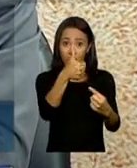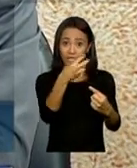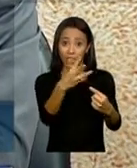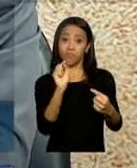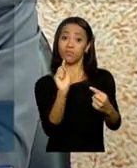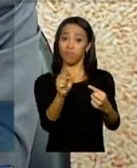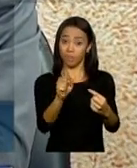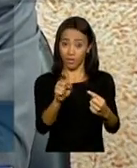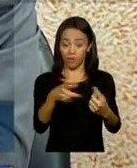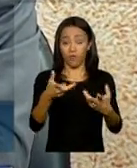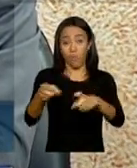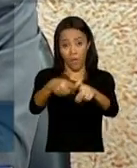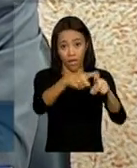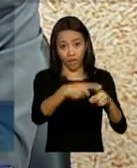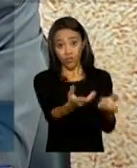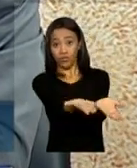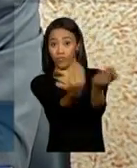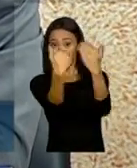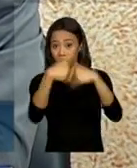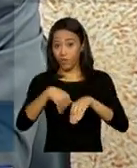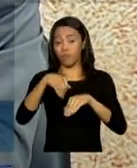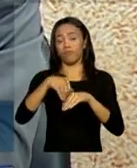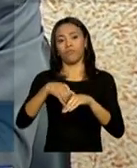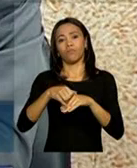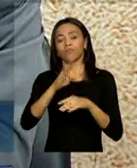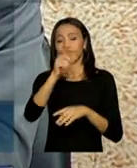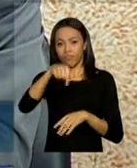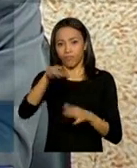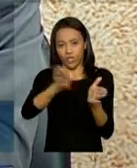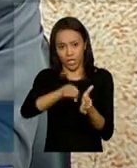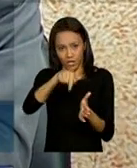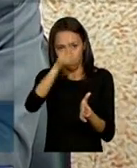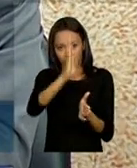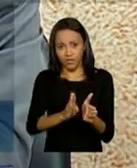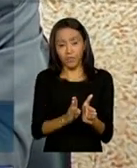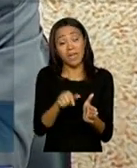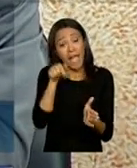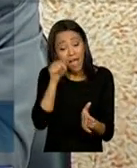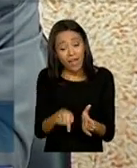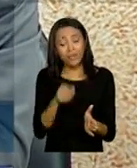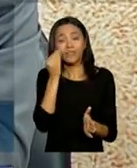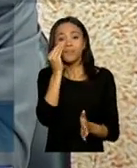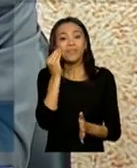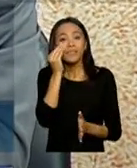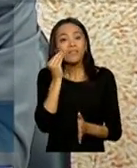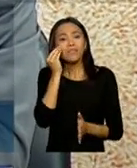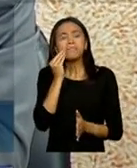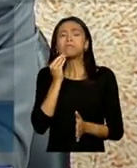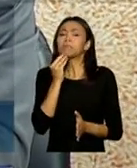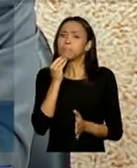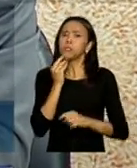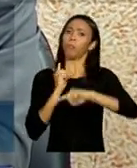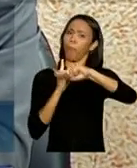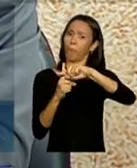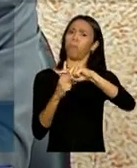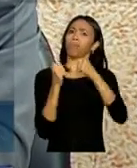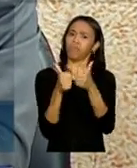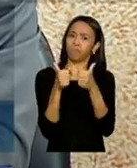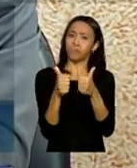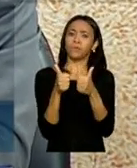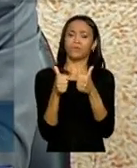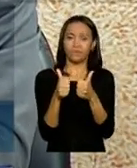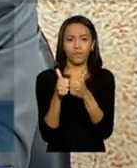abril chegando no Brasil e porque a experiência até esse momento tem sido muito positiva com os